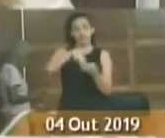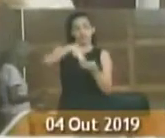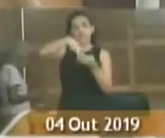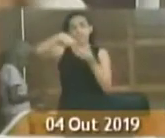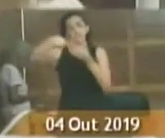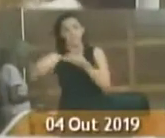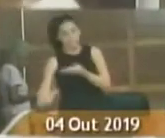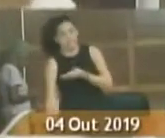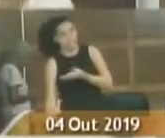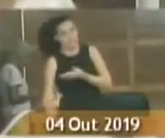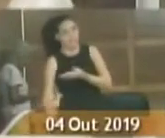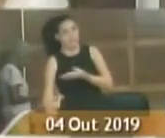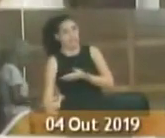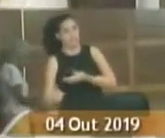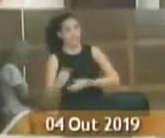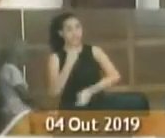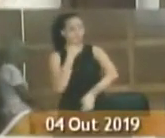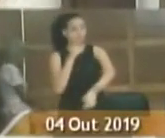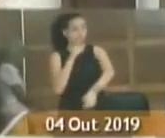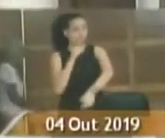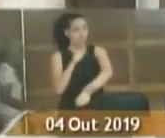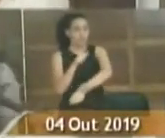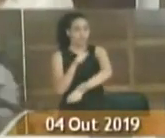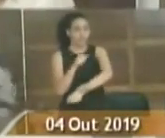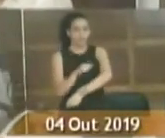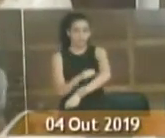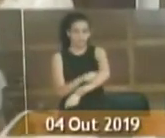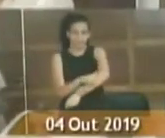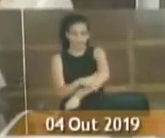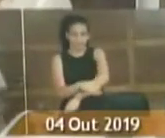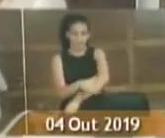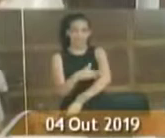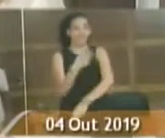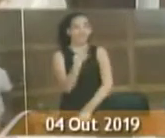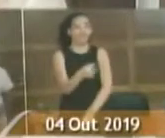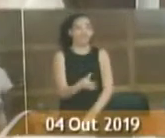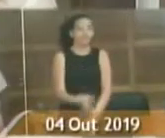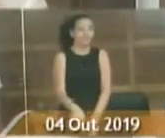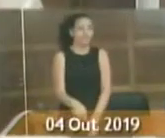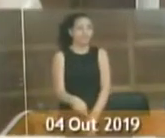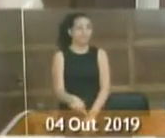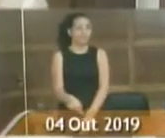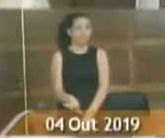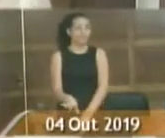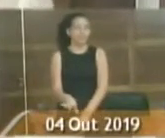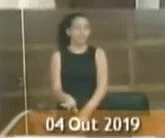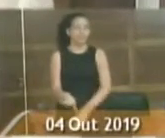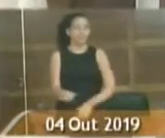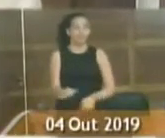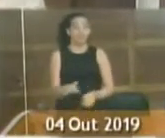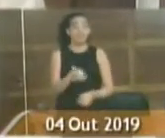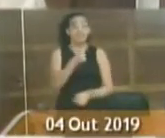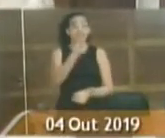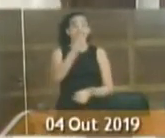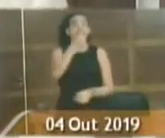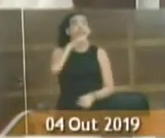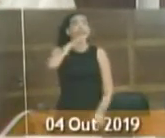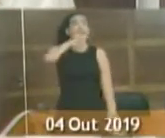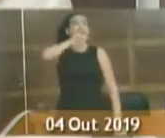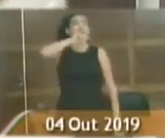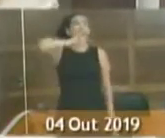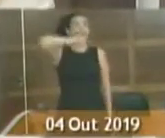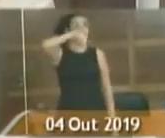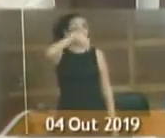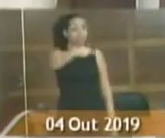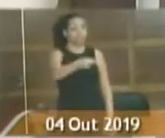roseira, o espinho todo te picou lá, você se machucou. Aí, 10 dias depois,